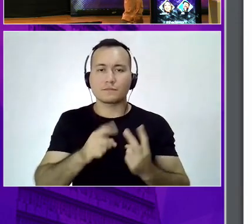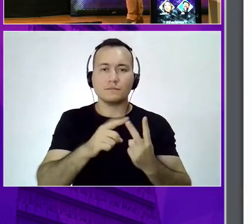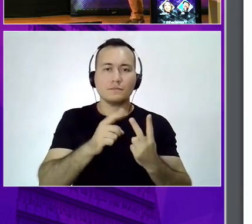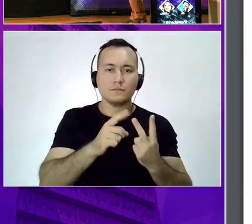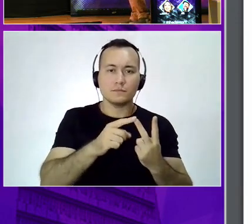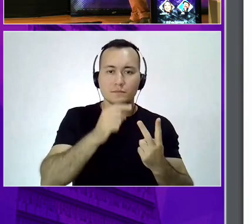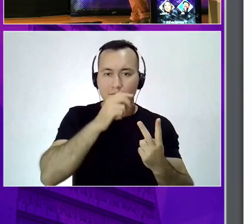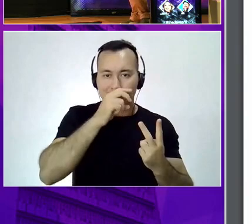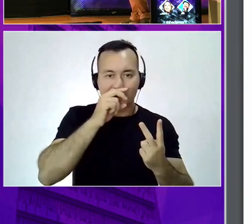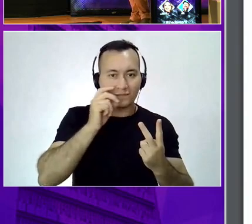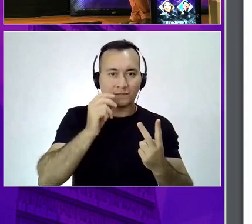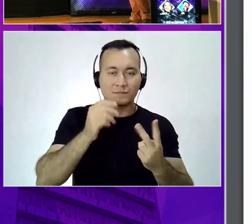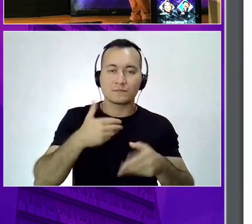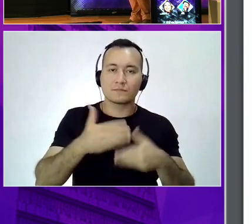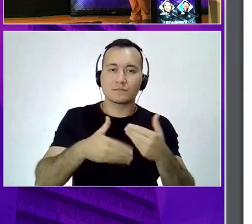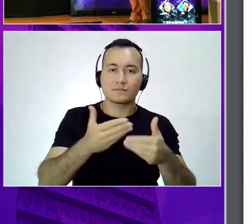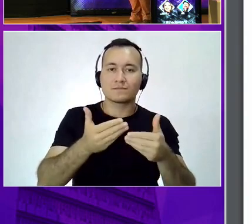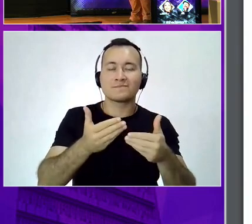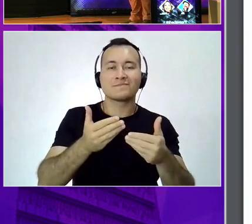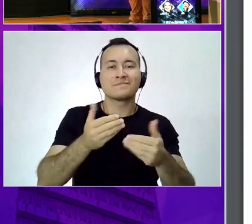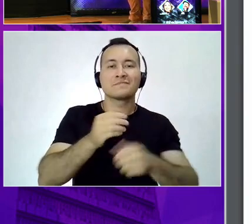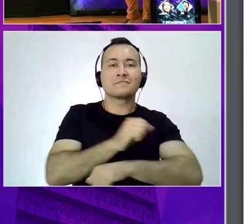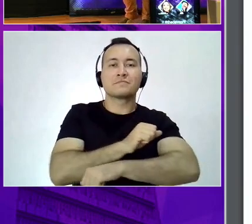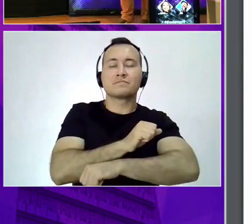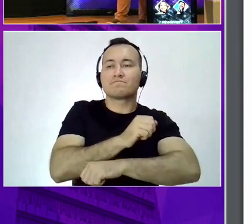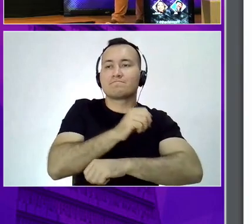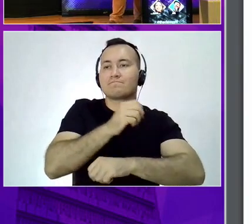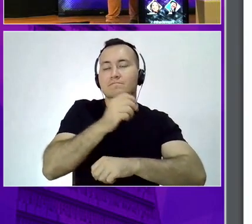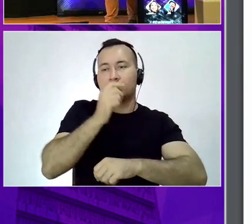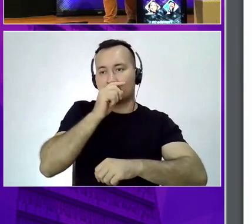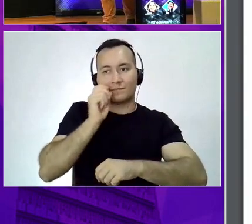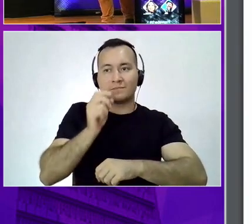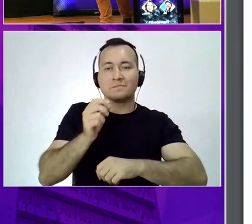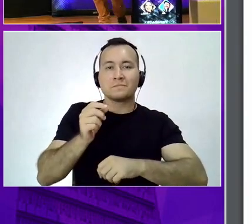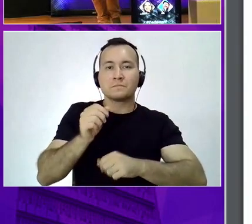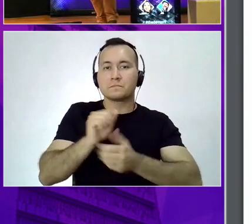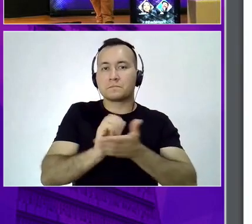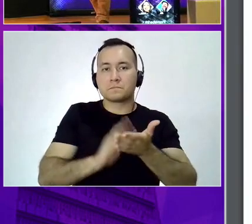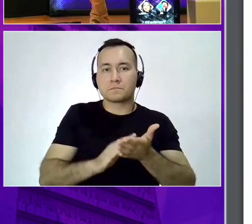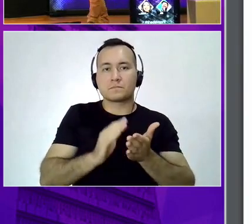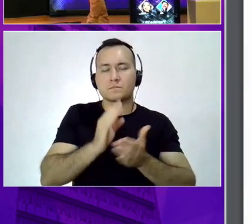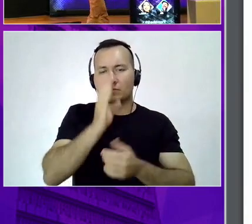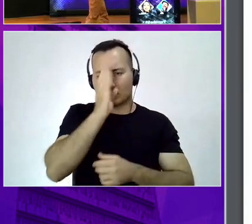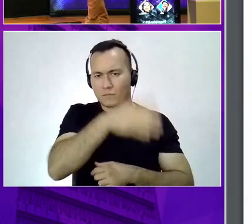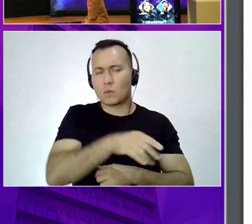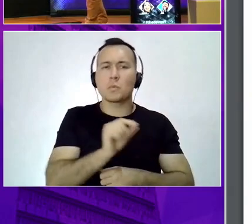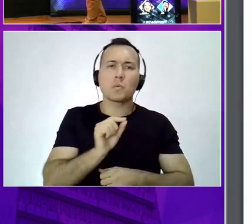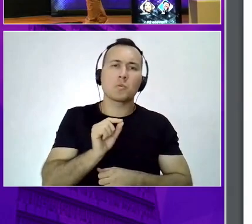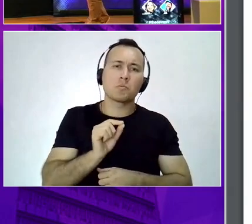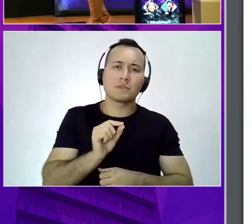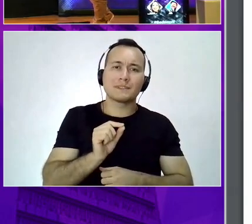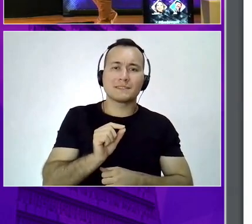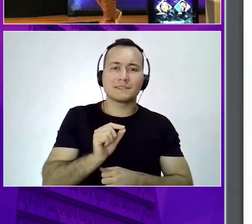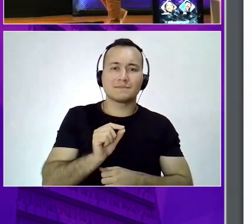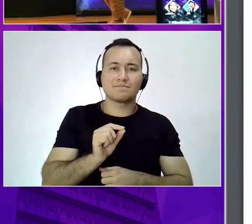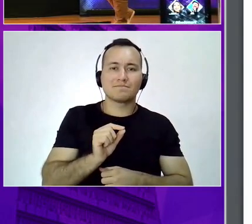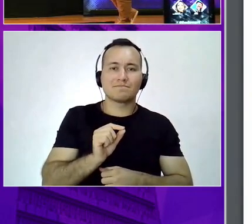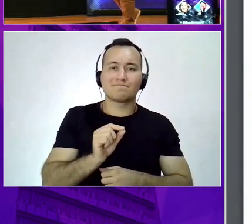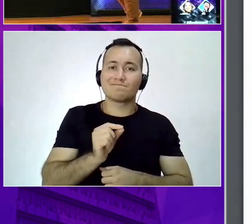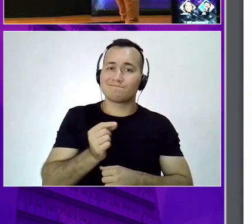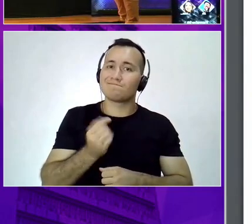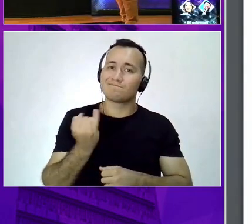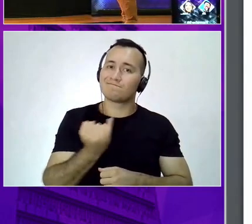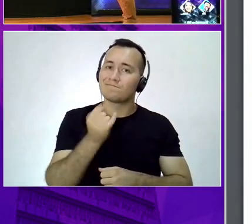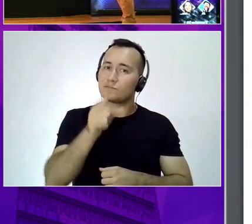coisas. A gente vai aprofundar, principalmente, né, para esse processo de mudança, quando você está começando, vamos pegar a questão